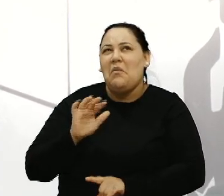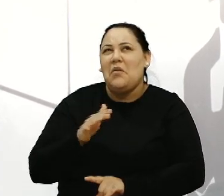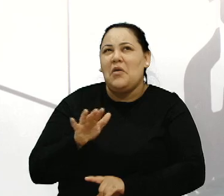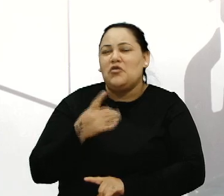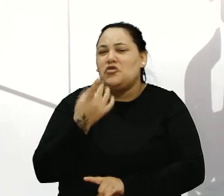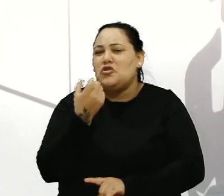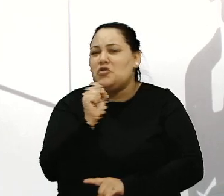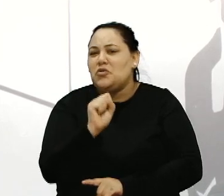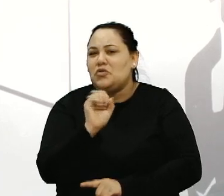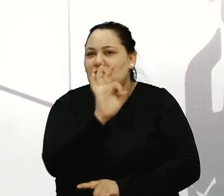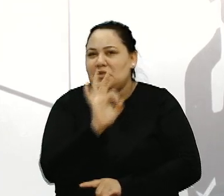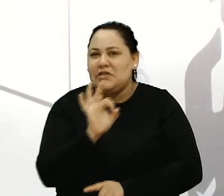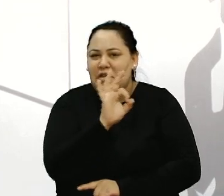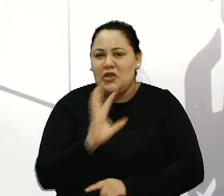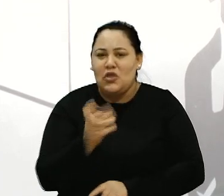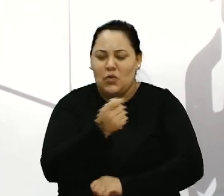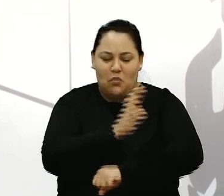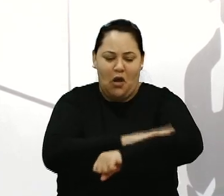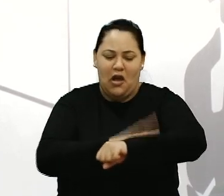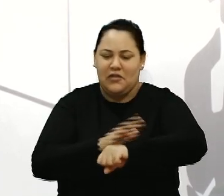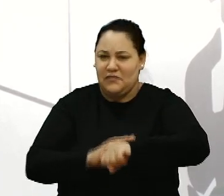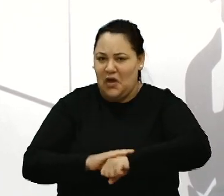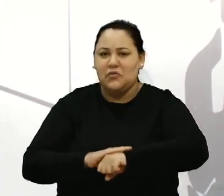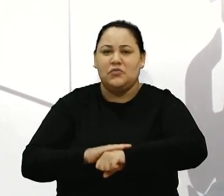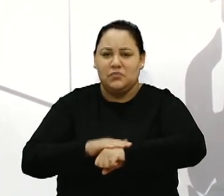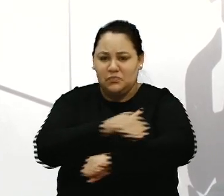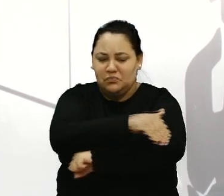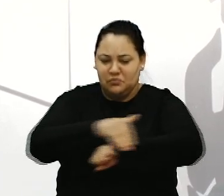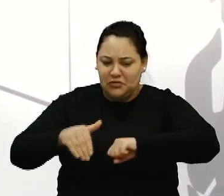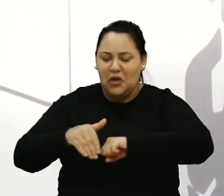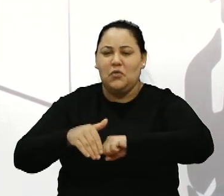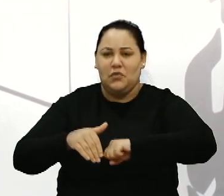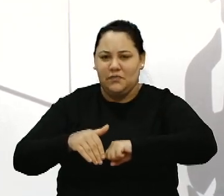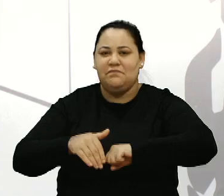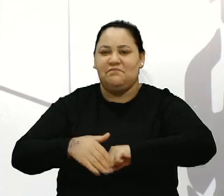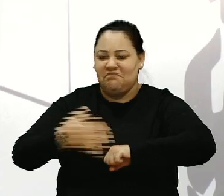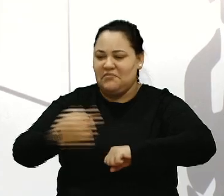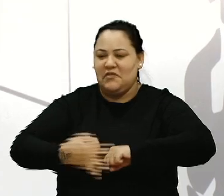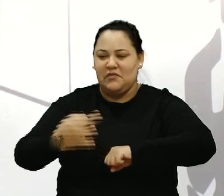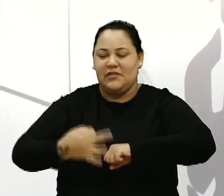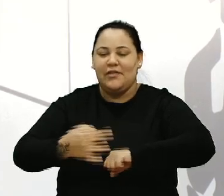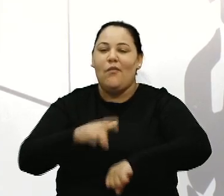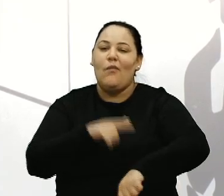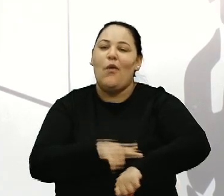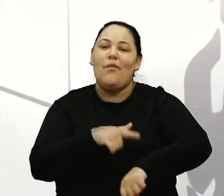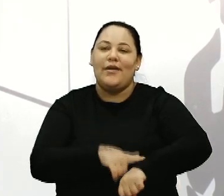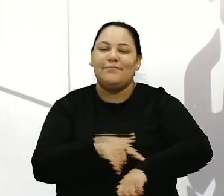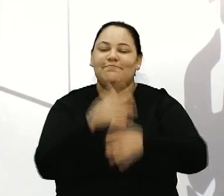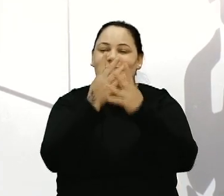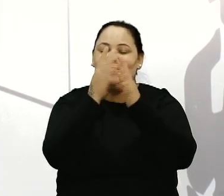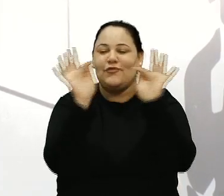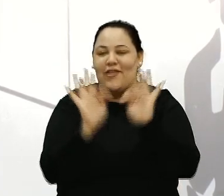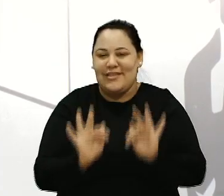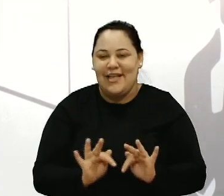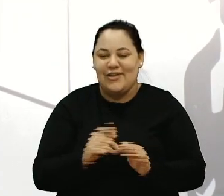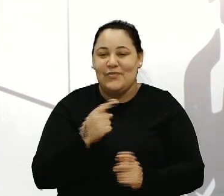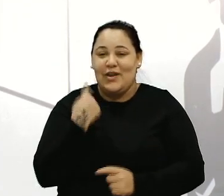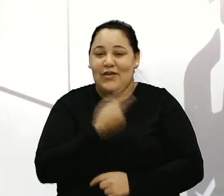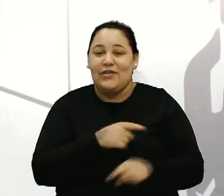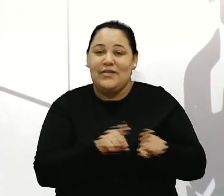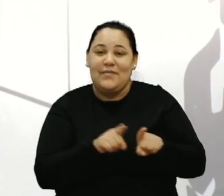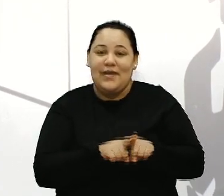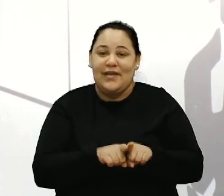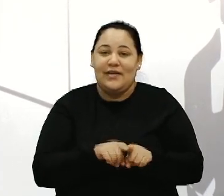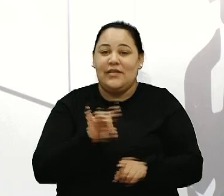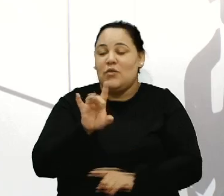da conclusão de todo o asfaltamento daquela região. Então, é um momento de muita alegria, de muita felicidade, porque não só a